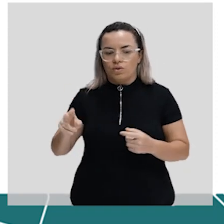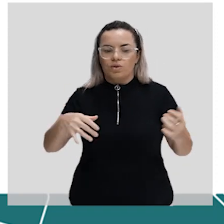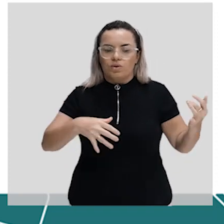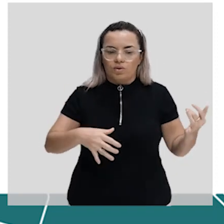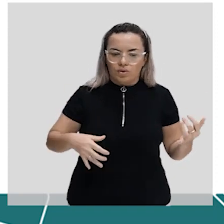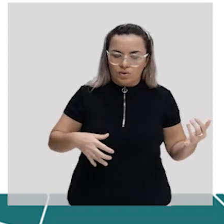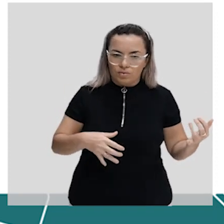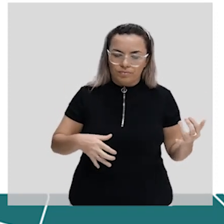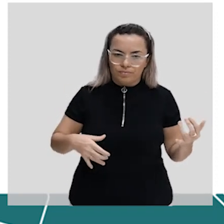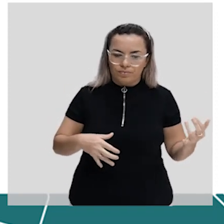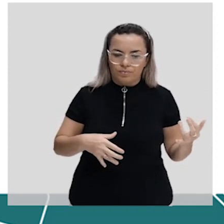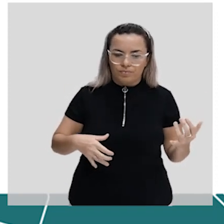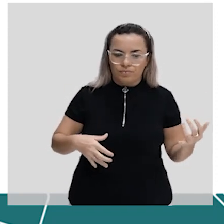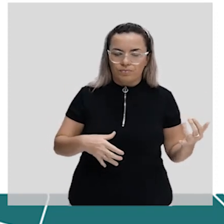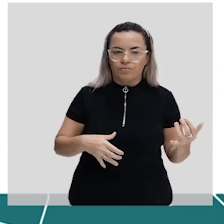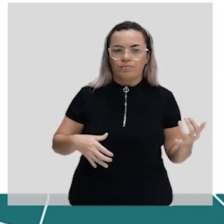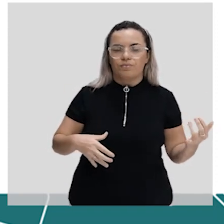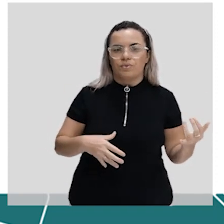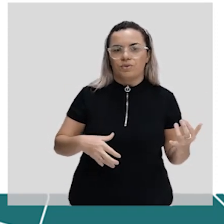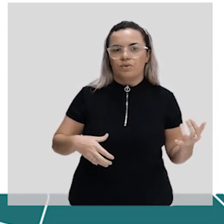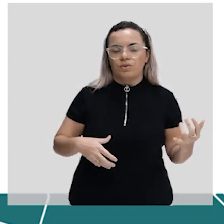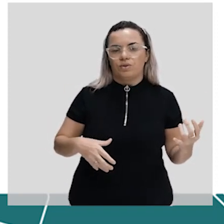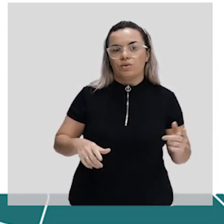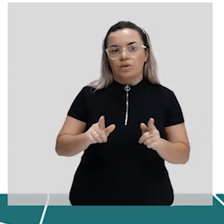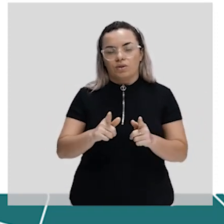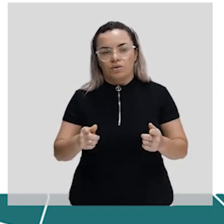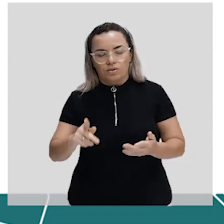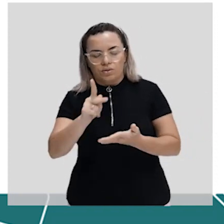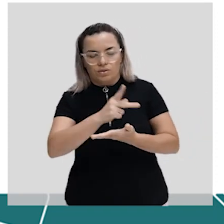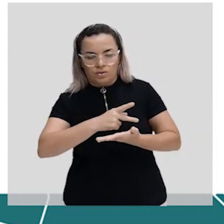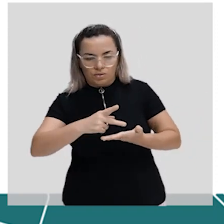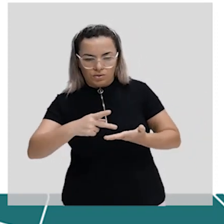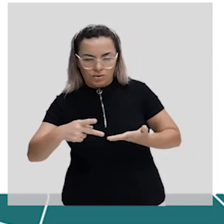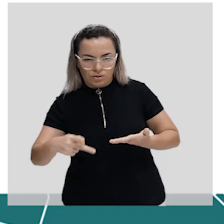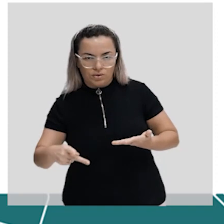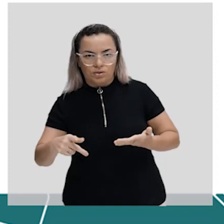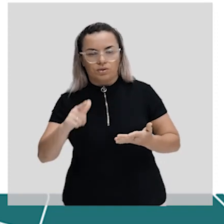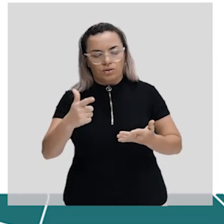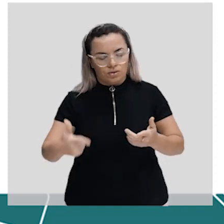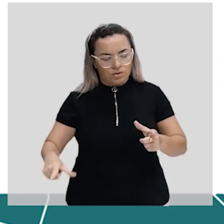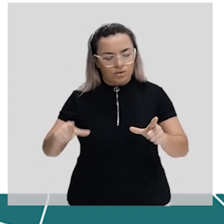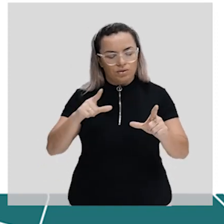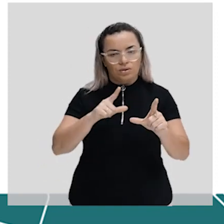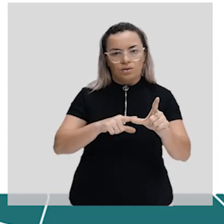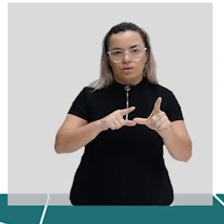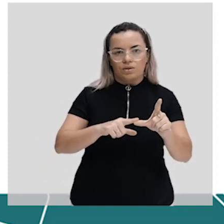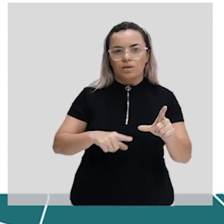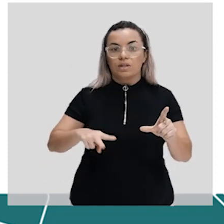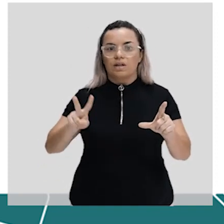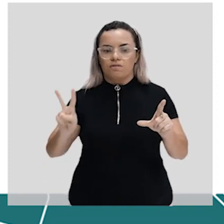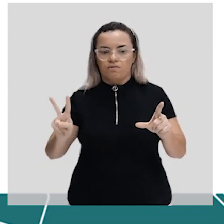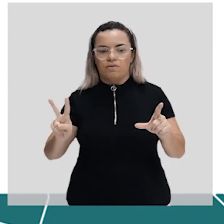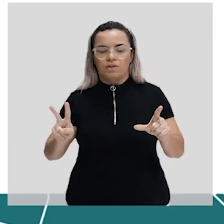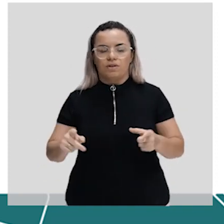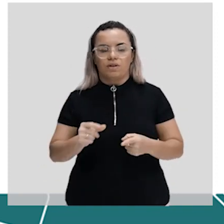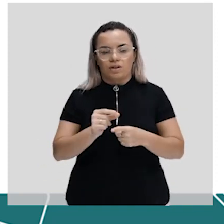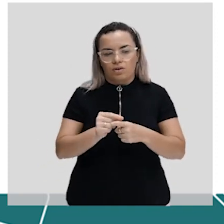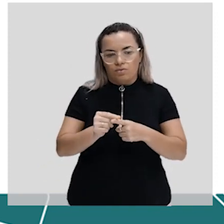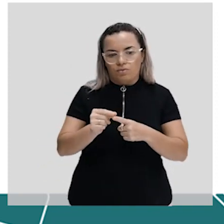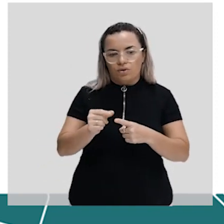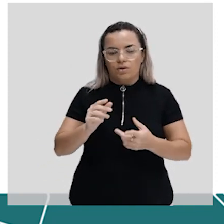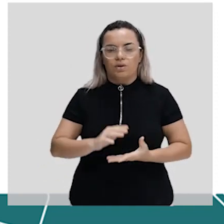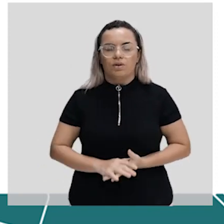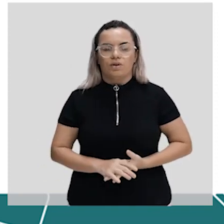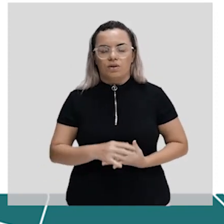vozes veladas. Vagam velhos vórtices velozes dos ventos vivas vãs vulcanizadas. Parece coisa de doido. Bom,